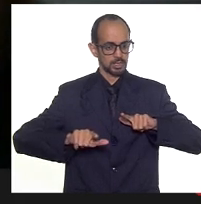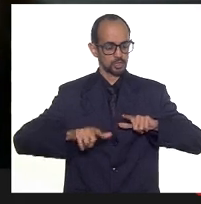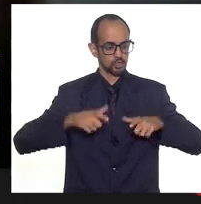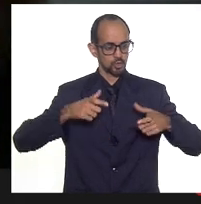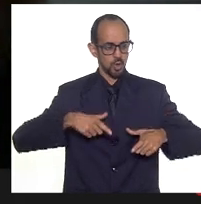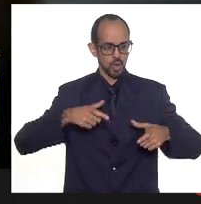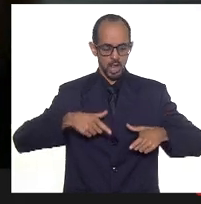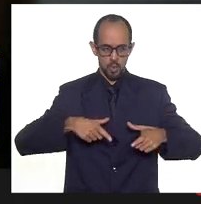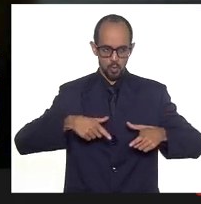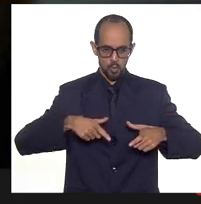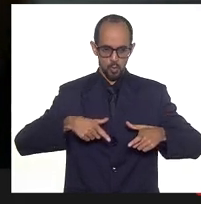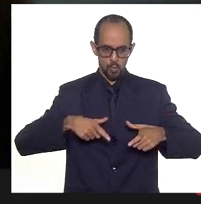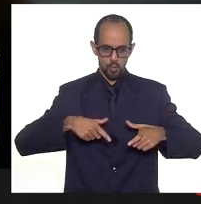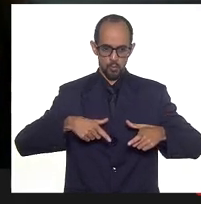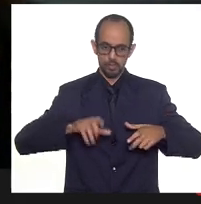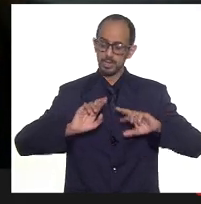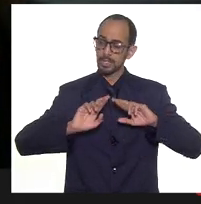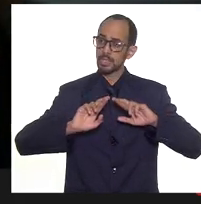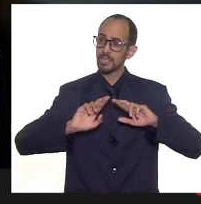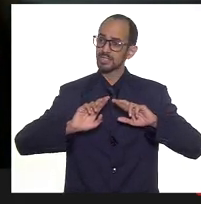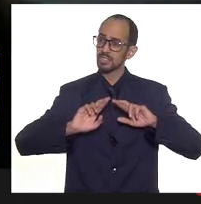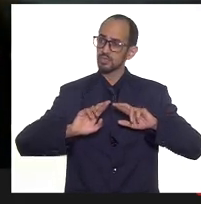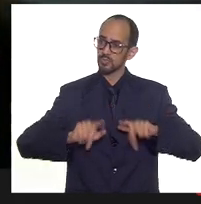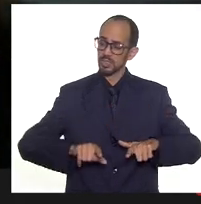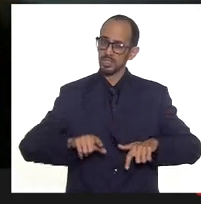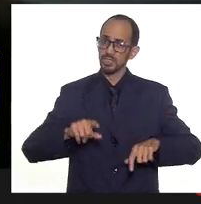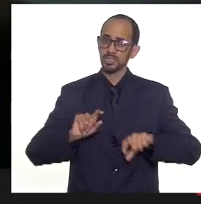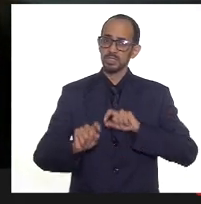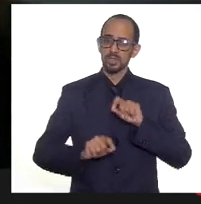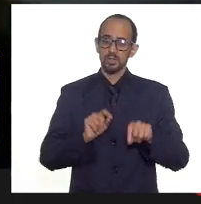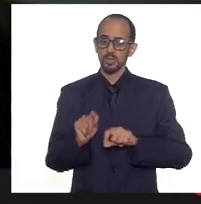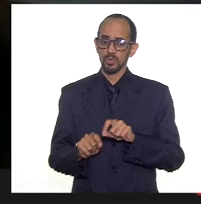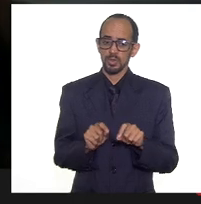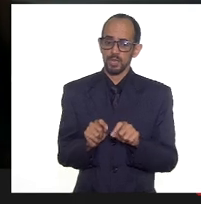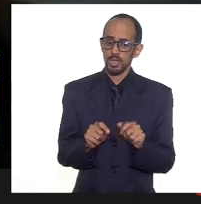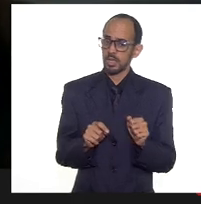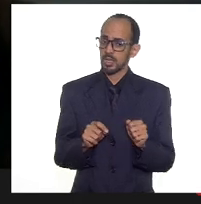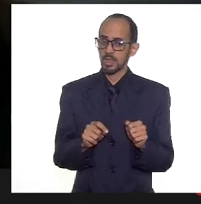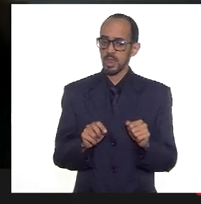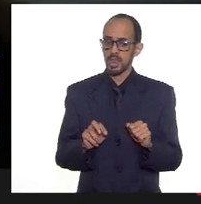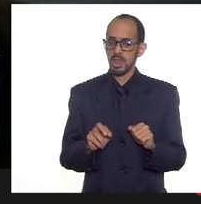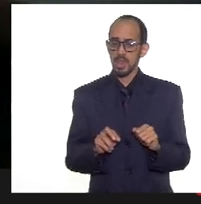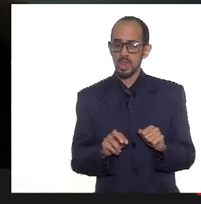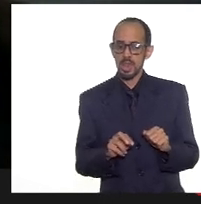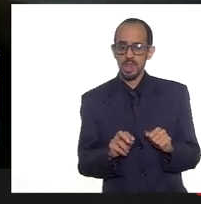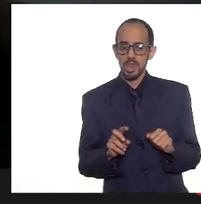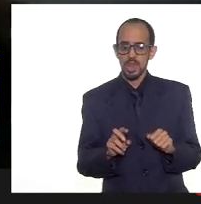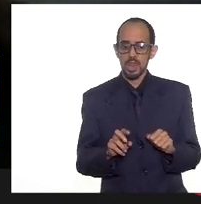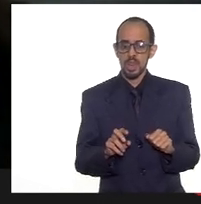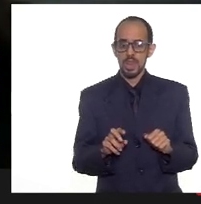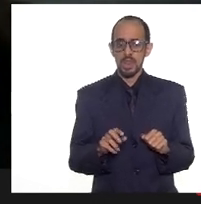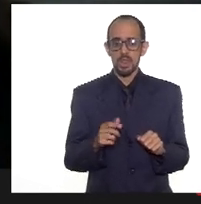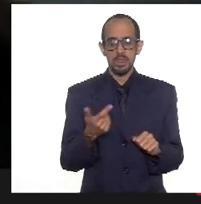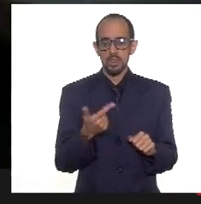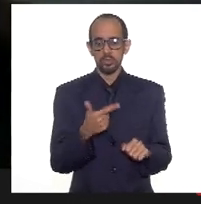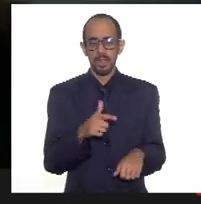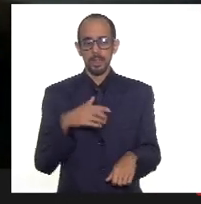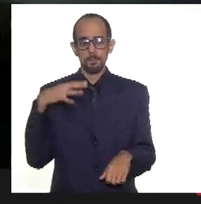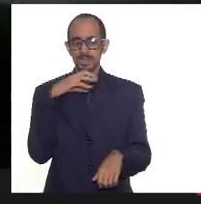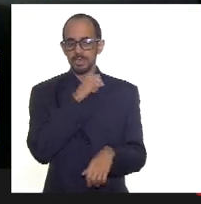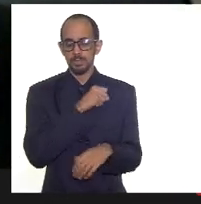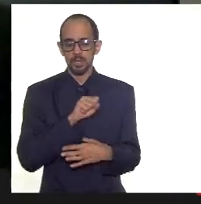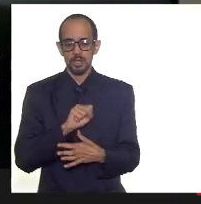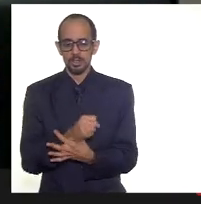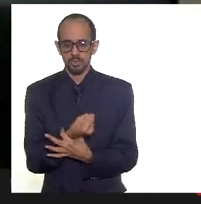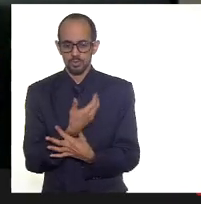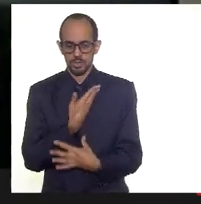essa diferença territorial ela não tem que ser vista sob a ótica da segurança pública. Eu sempre